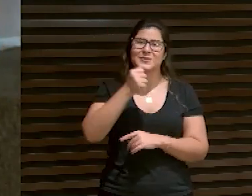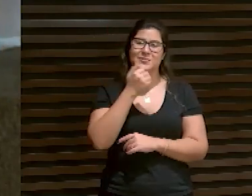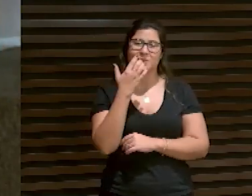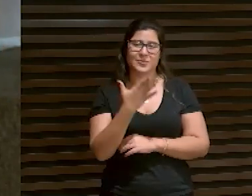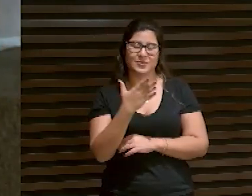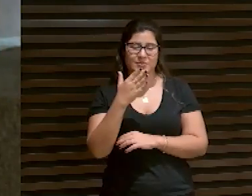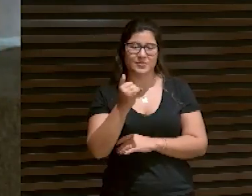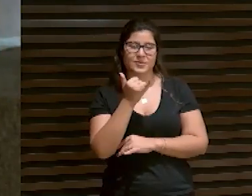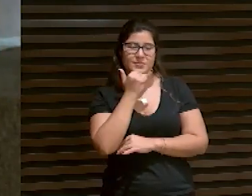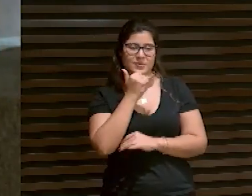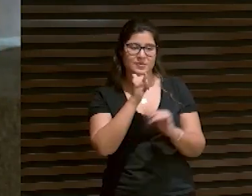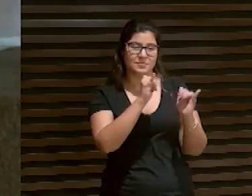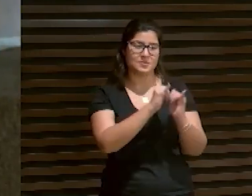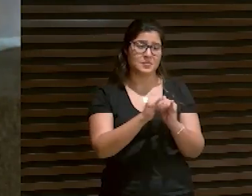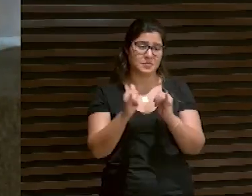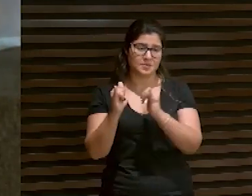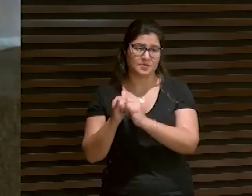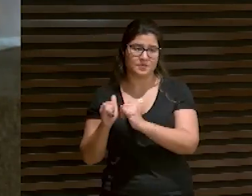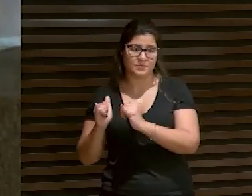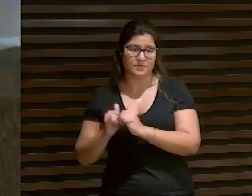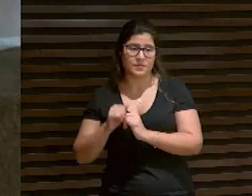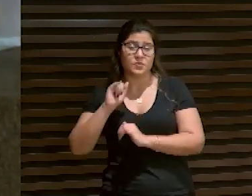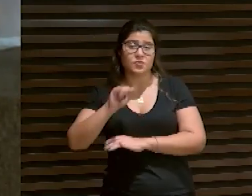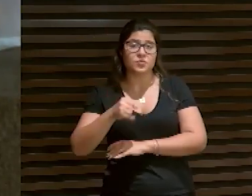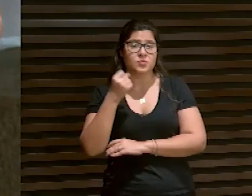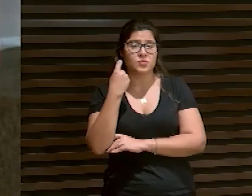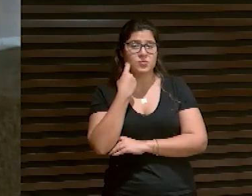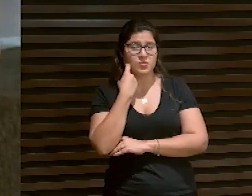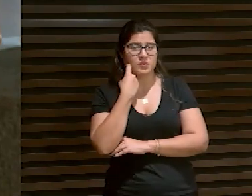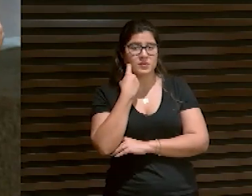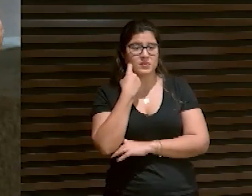versículo 5, o texto fala que Jonas saiu da cidade.